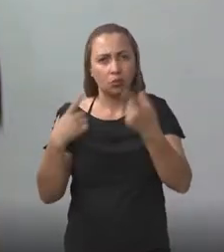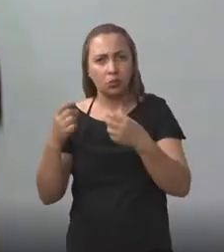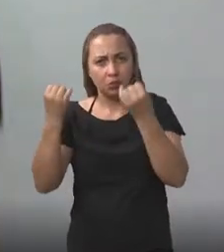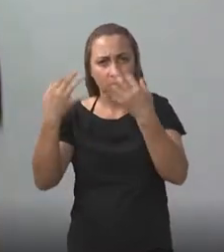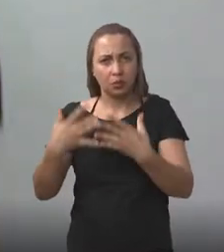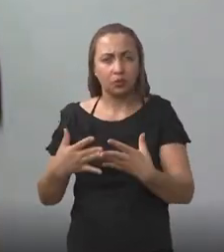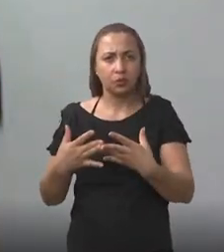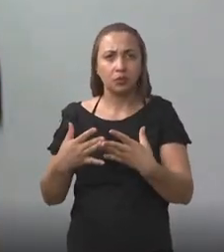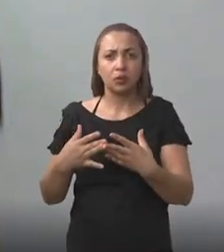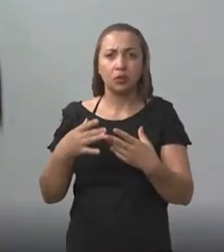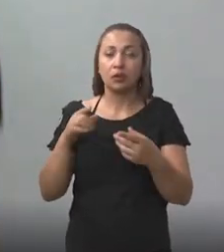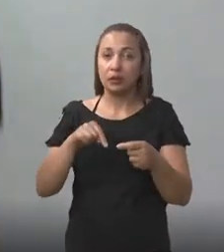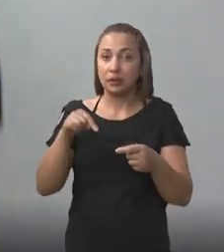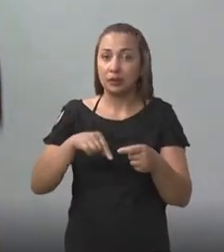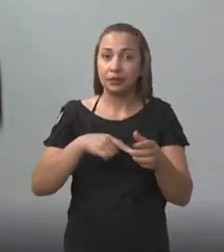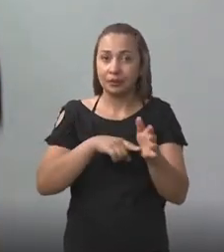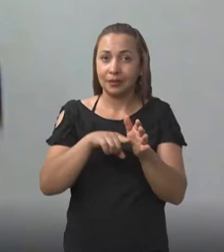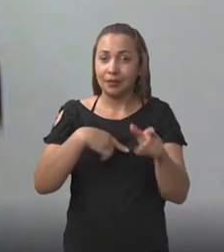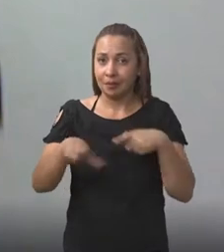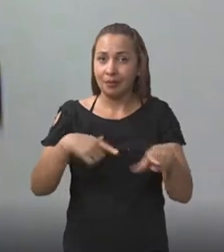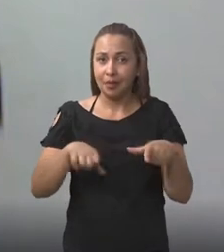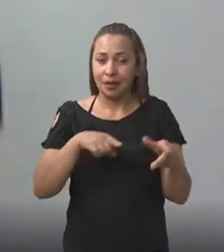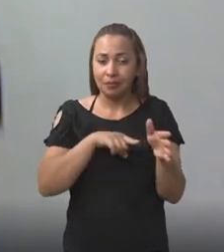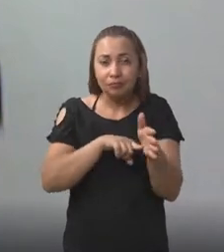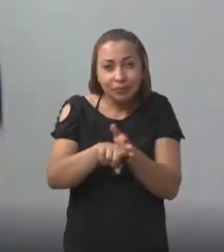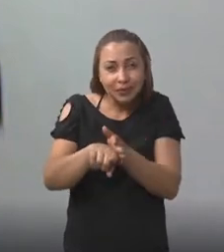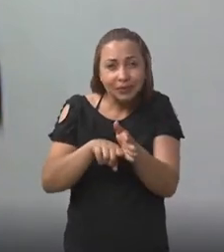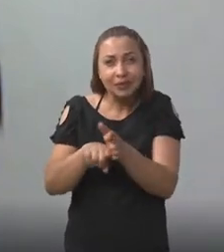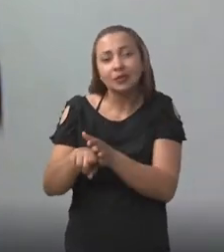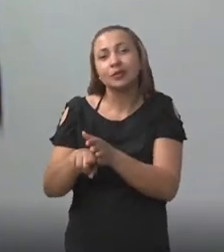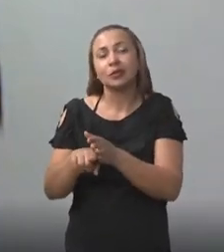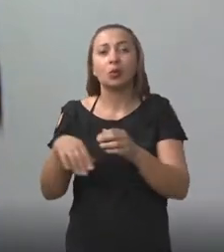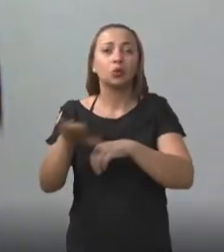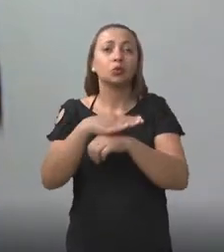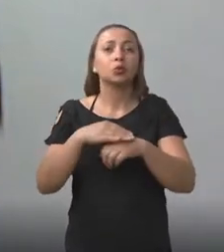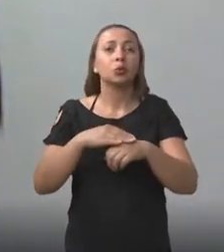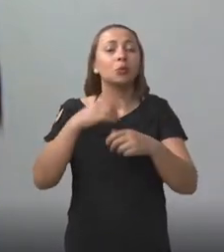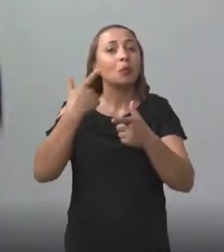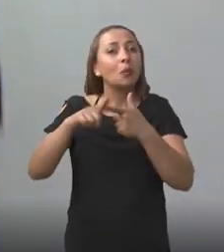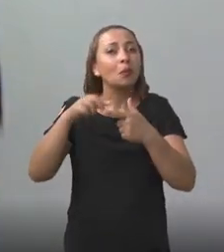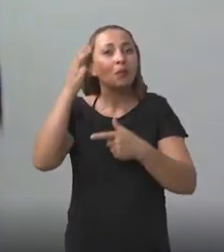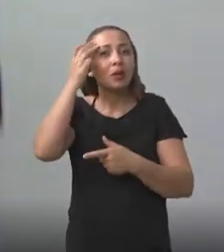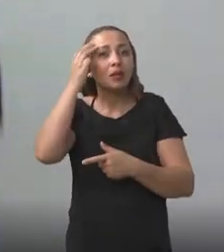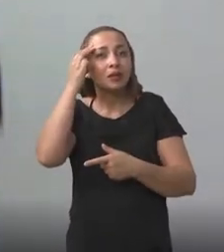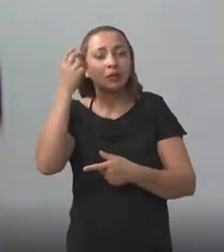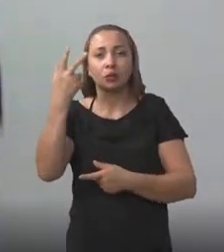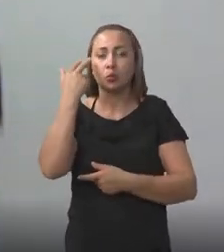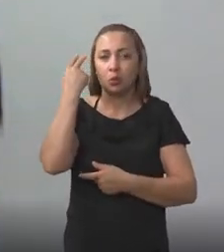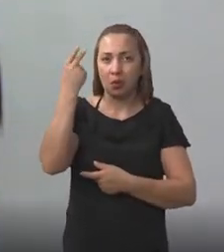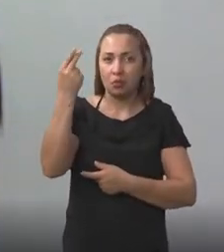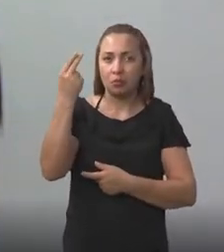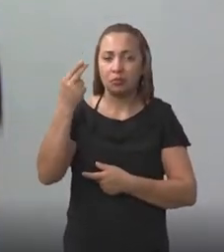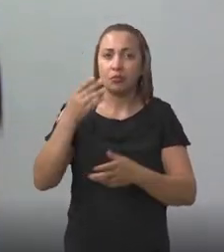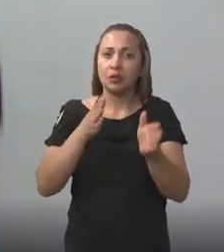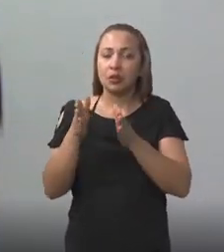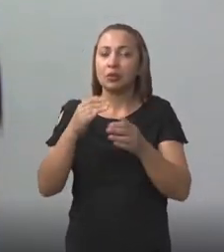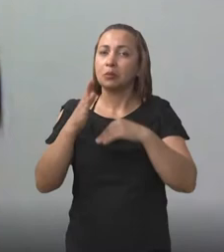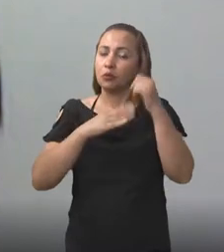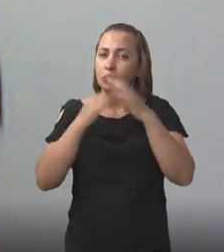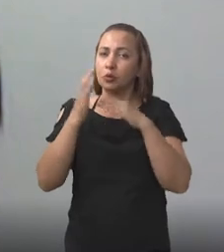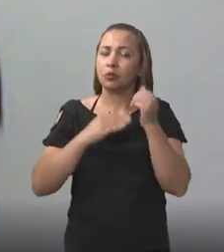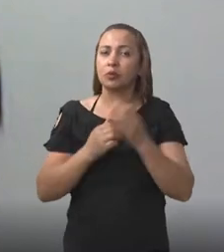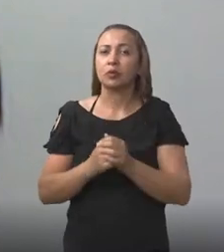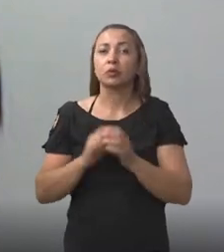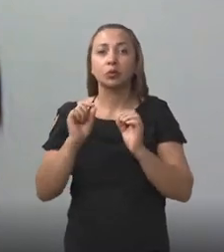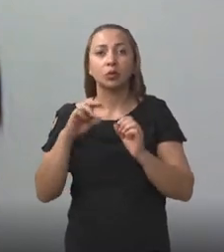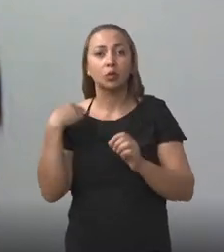Nesse trabalho, a gente investigou especificamente a questão dos transtornos mentais comuns nesses trabalhadores.